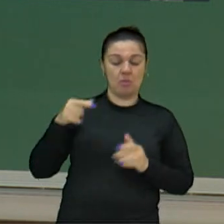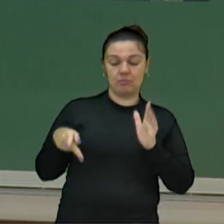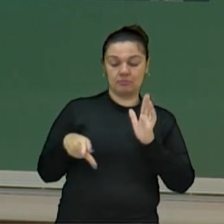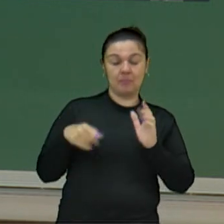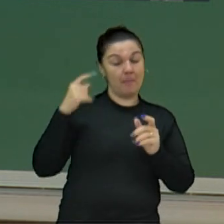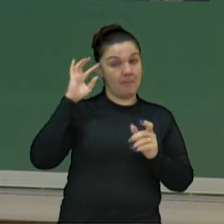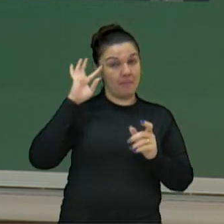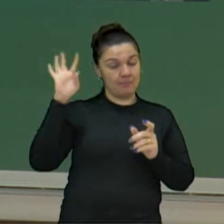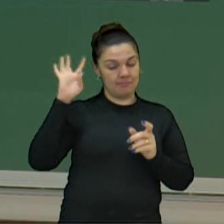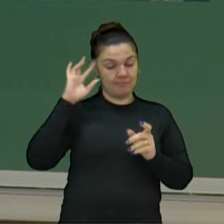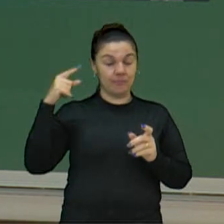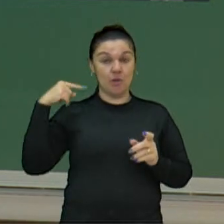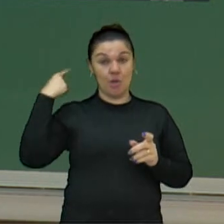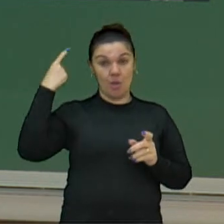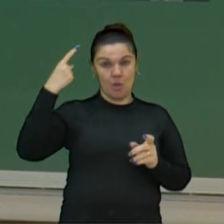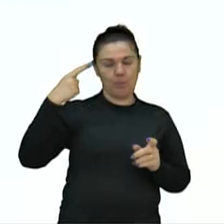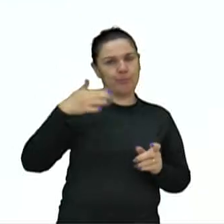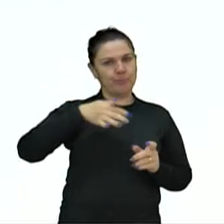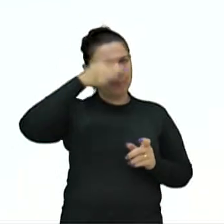Foucault?